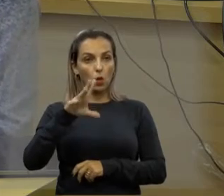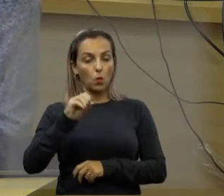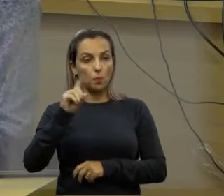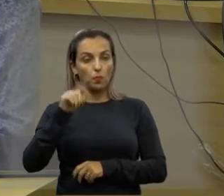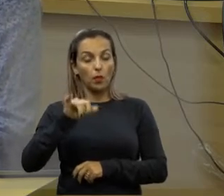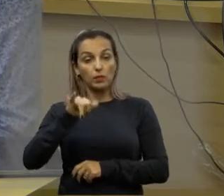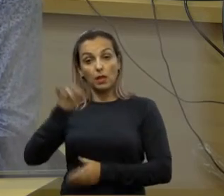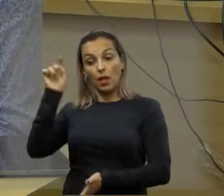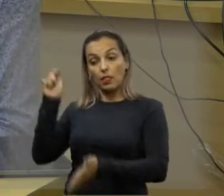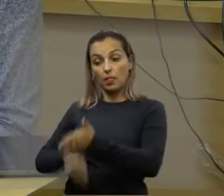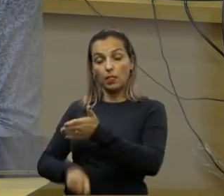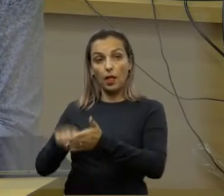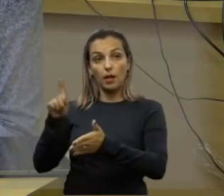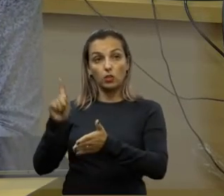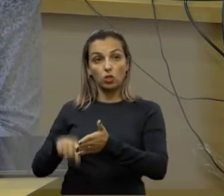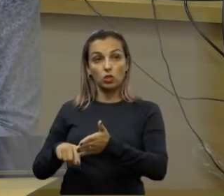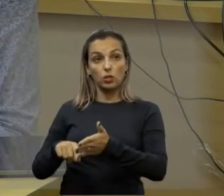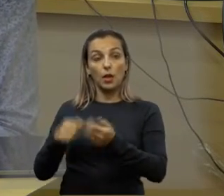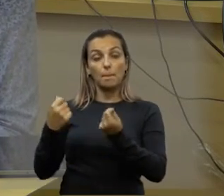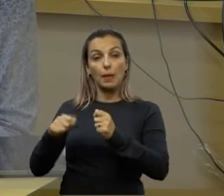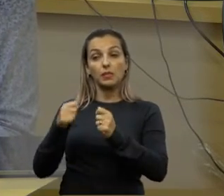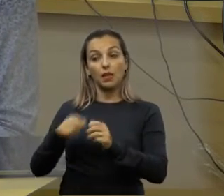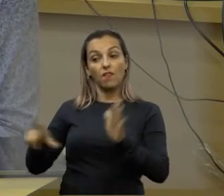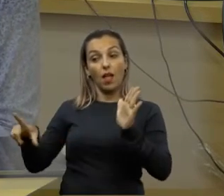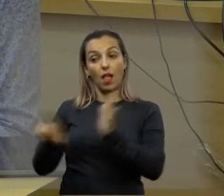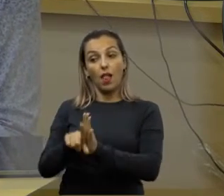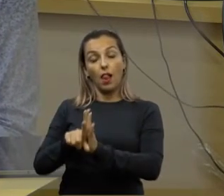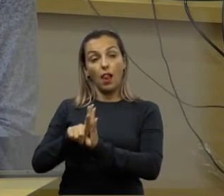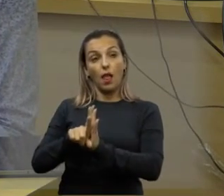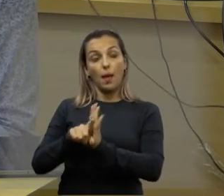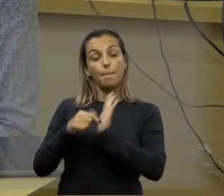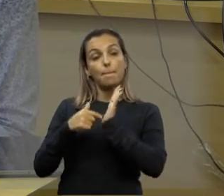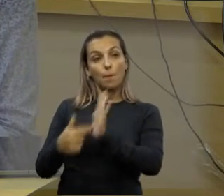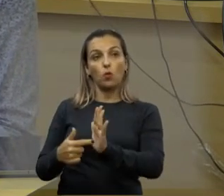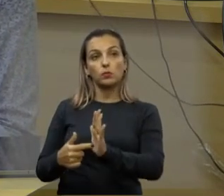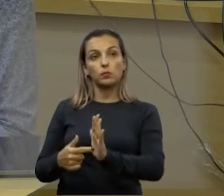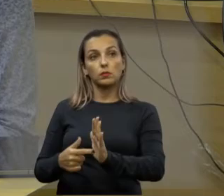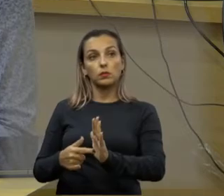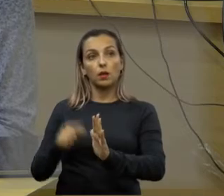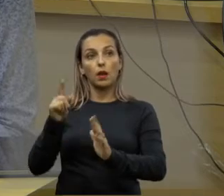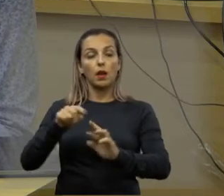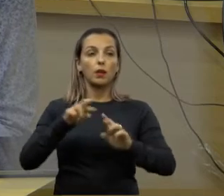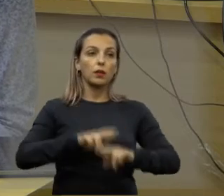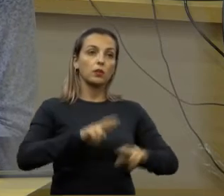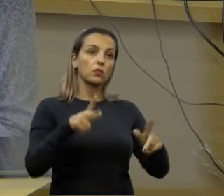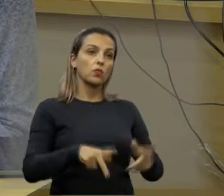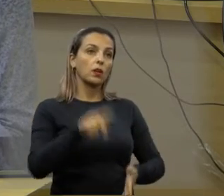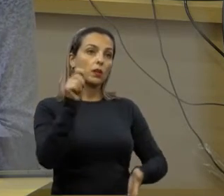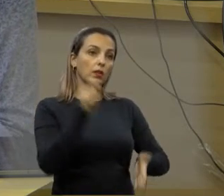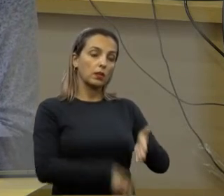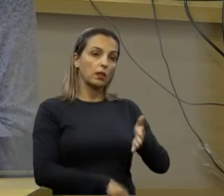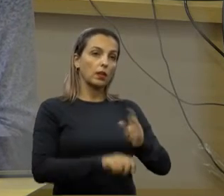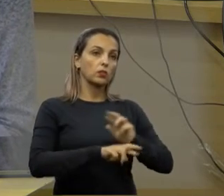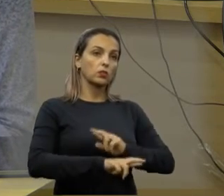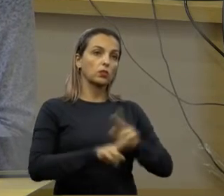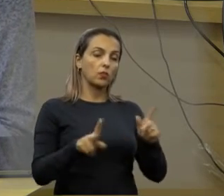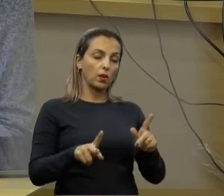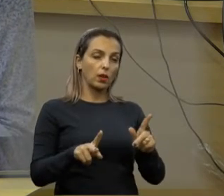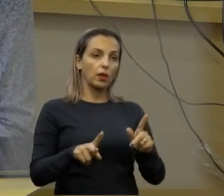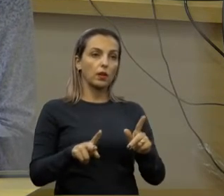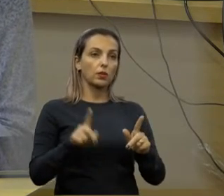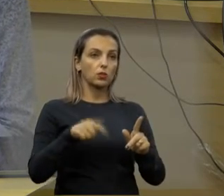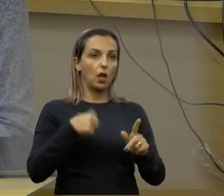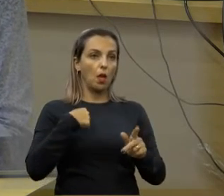ser para ter o princípio da legalidade então a diferença de taxa aí para para preço público